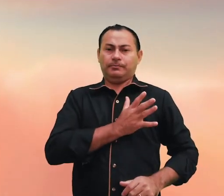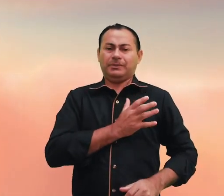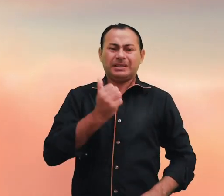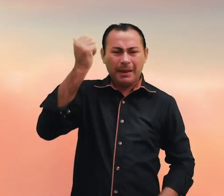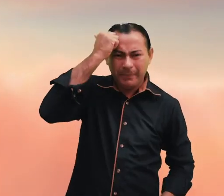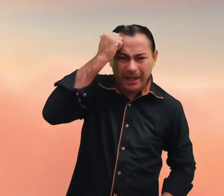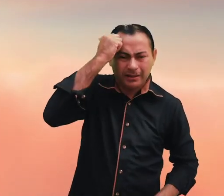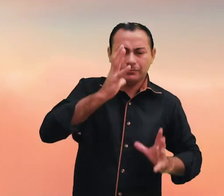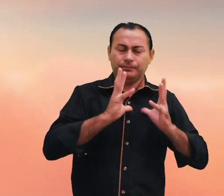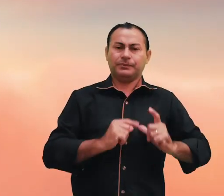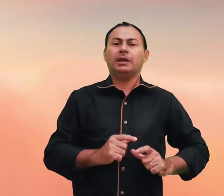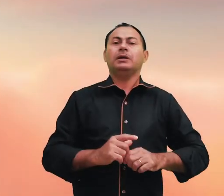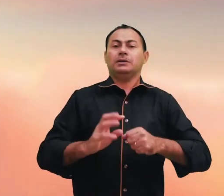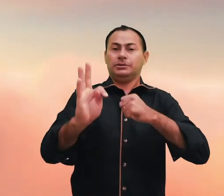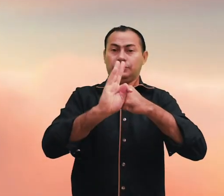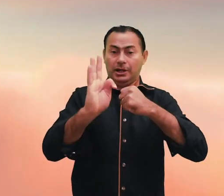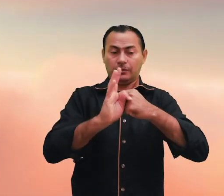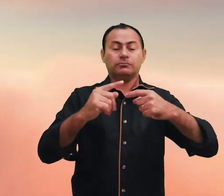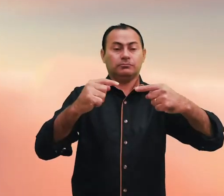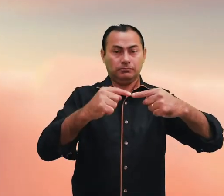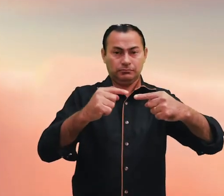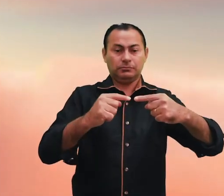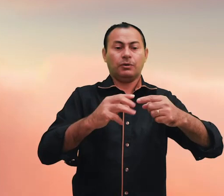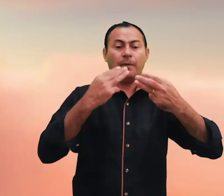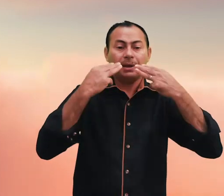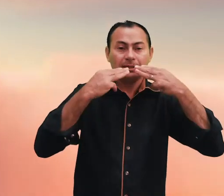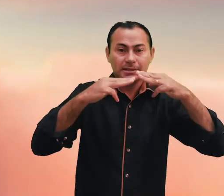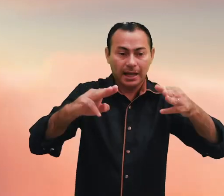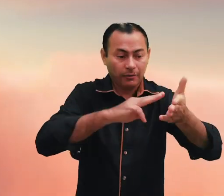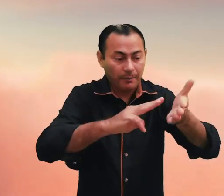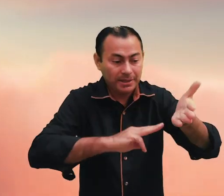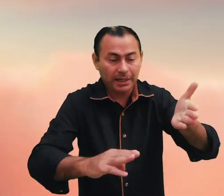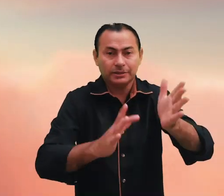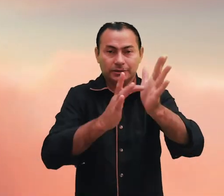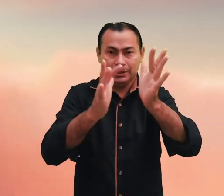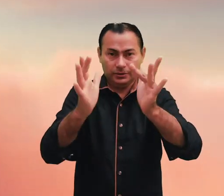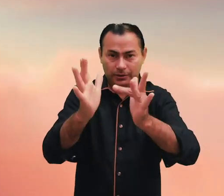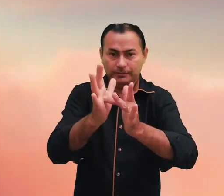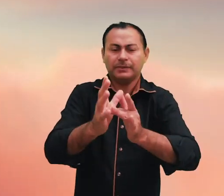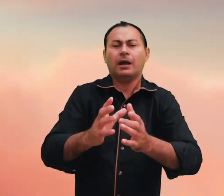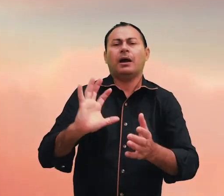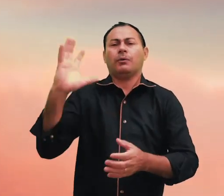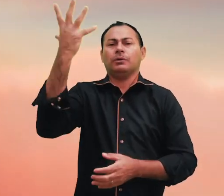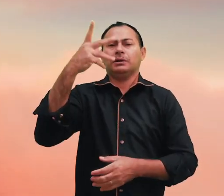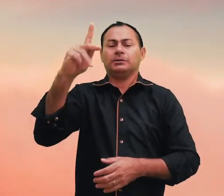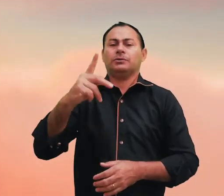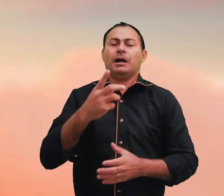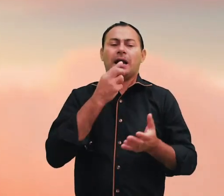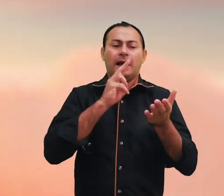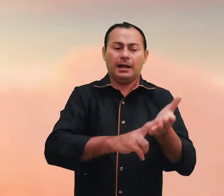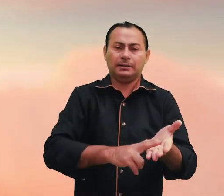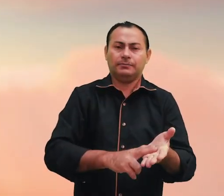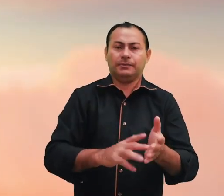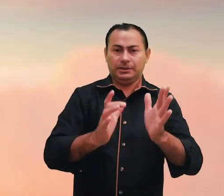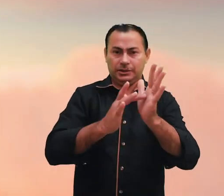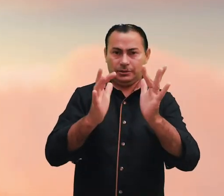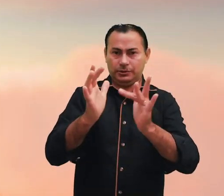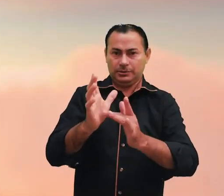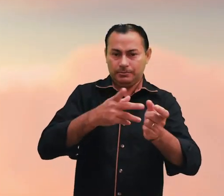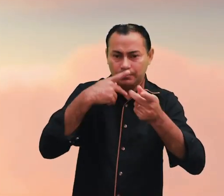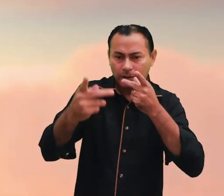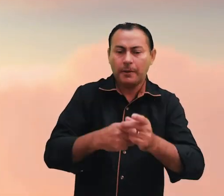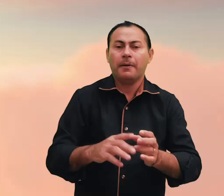Tiago, mais uma vez, concorda com a mensagem de Jesus. Isso acontece várias vezes em sua carta. Jesus